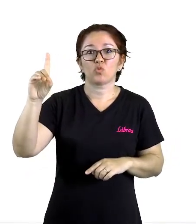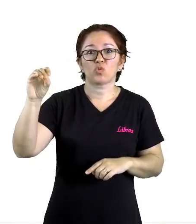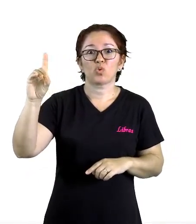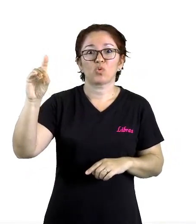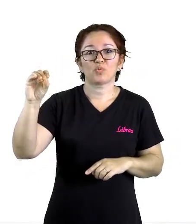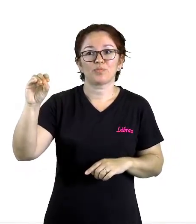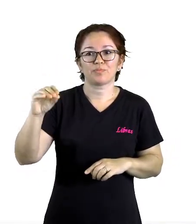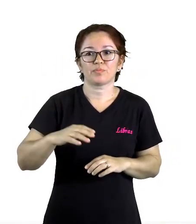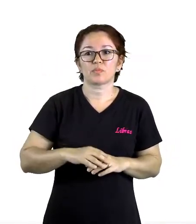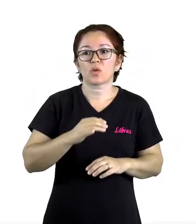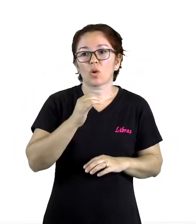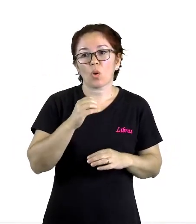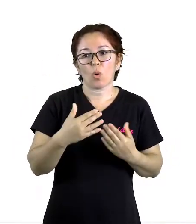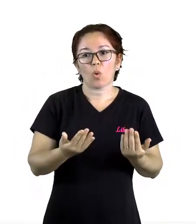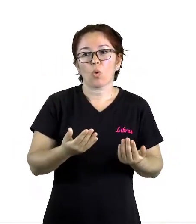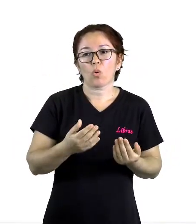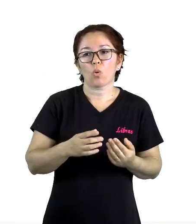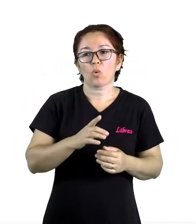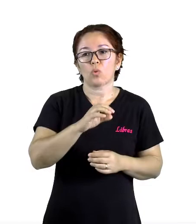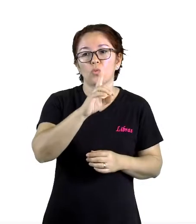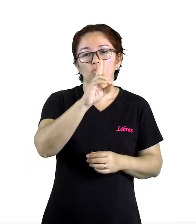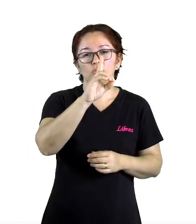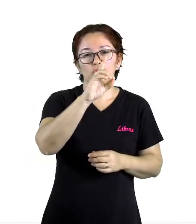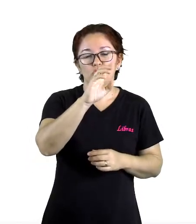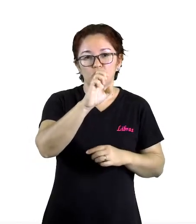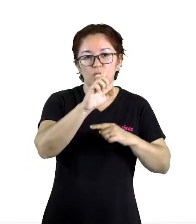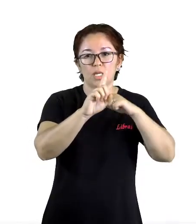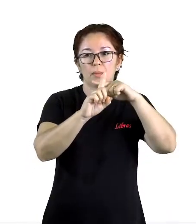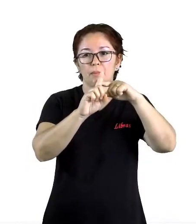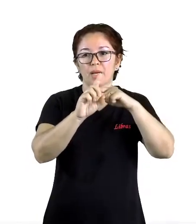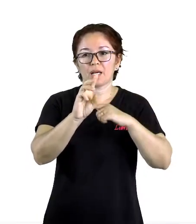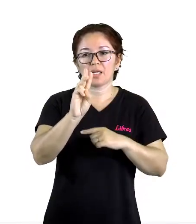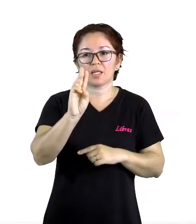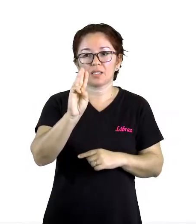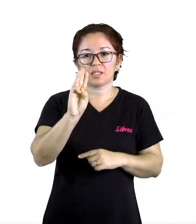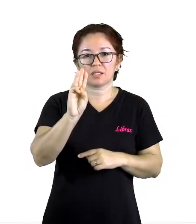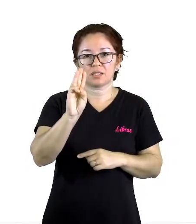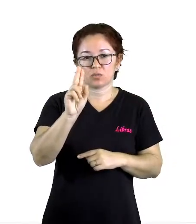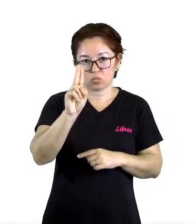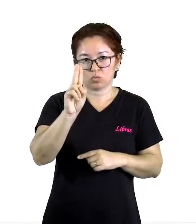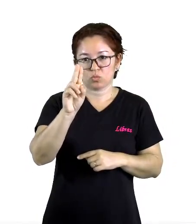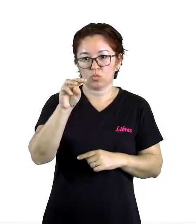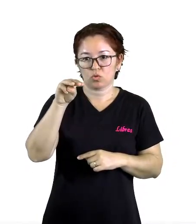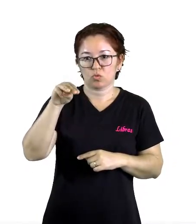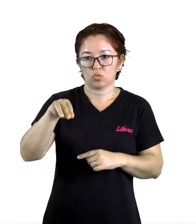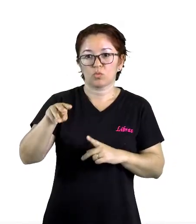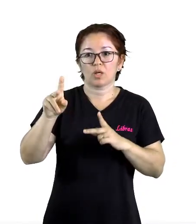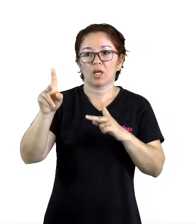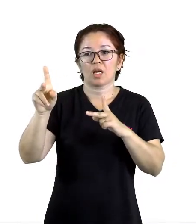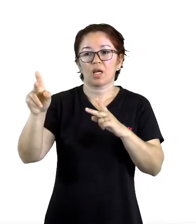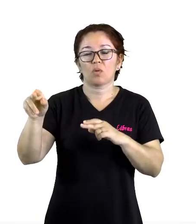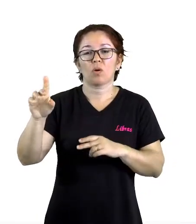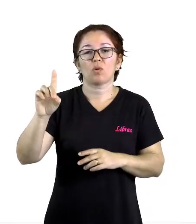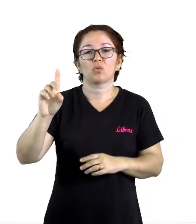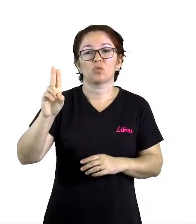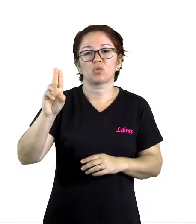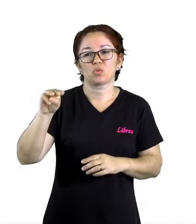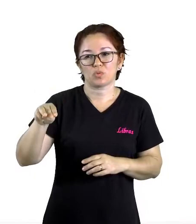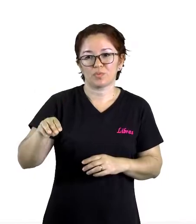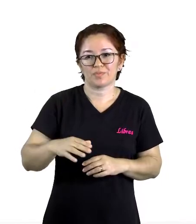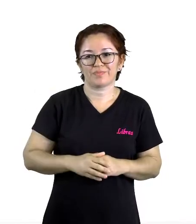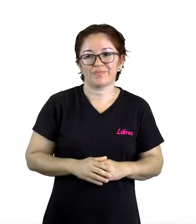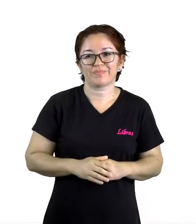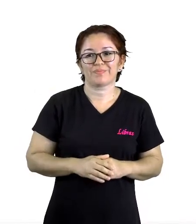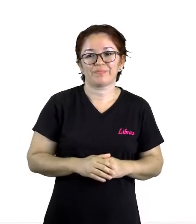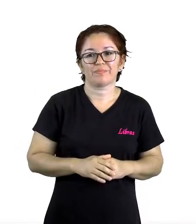a preposição de mais o artigo Observem que o e sumiu de novo. Ficou só o de mais